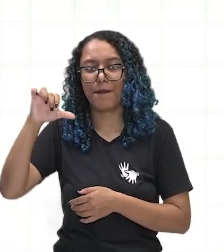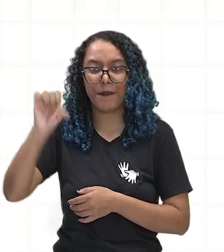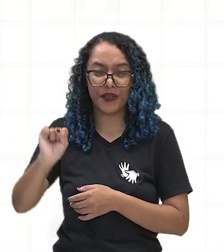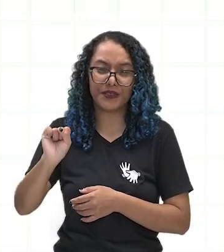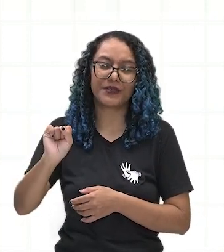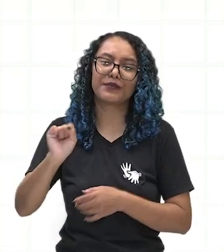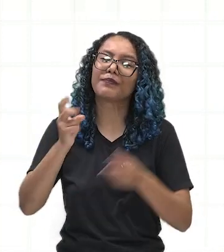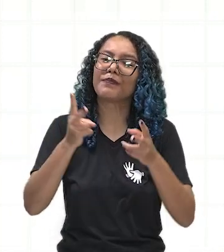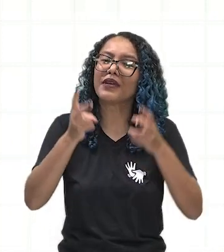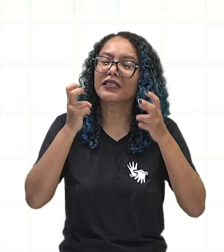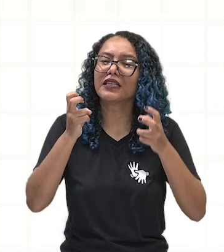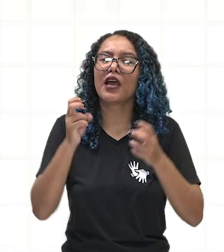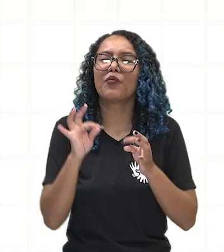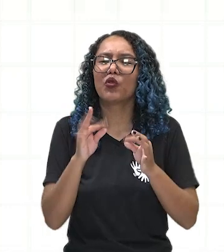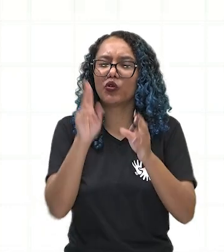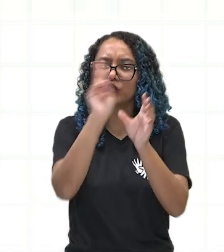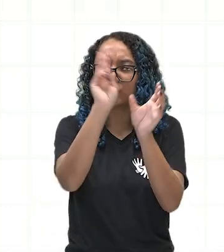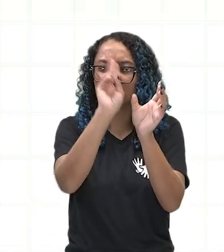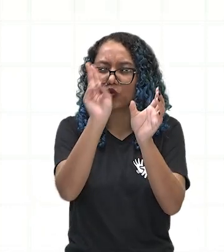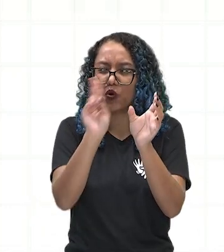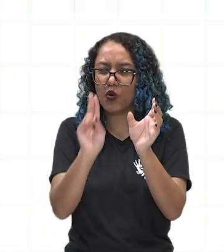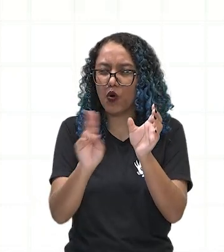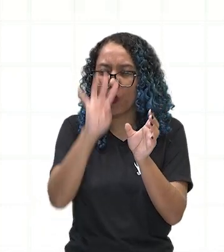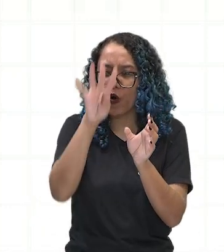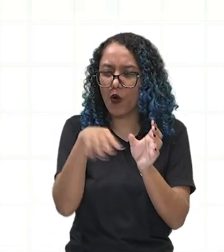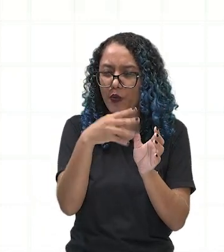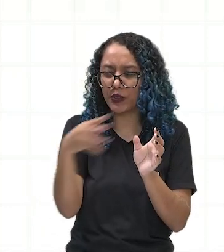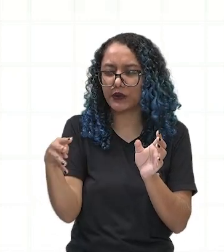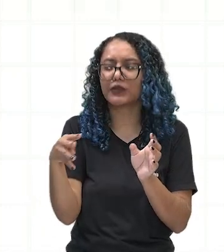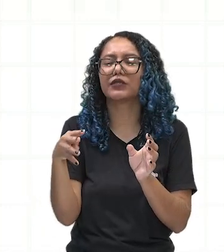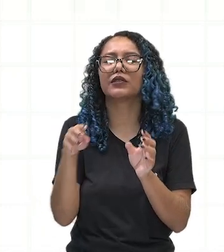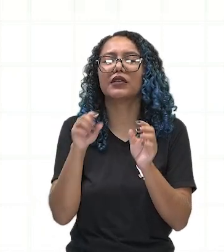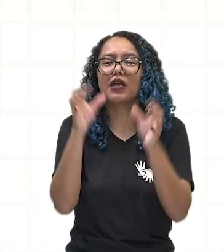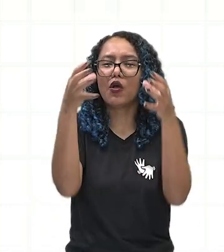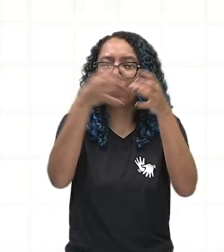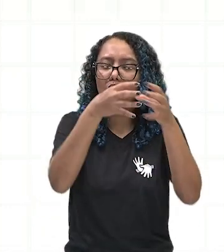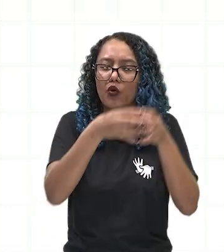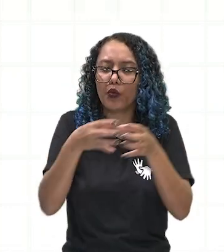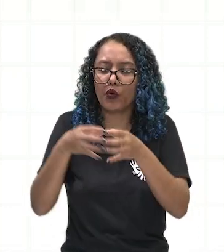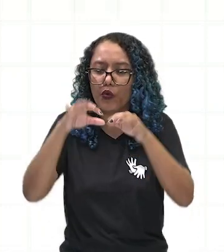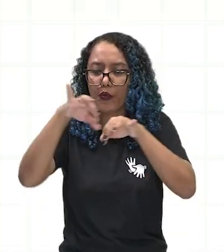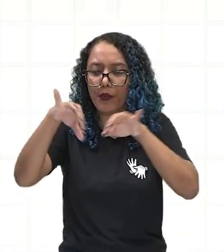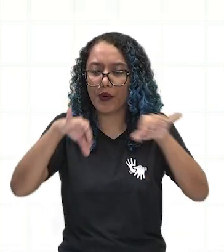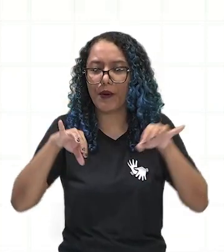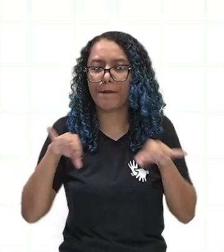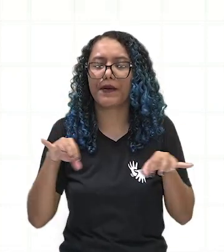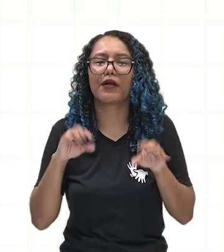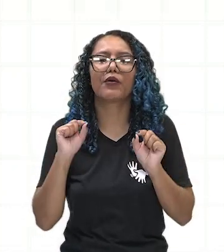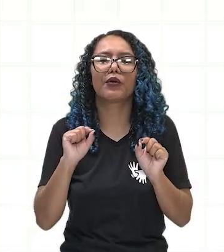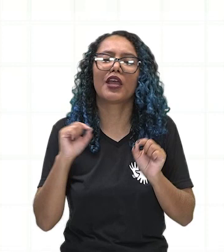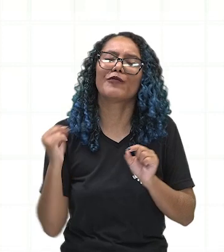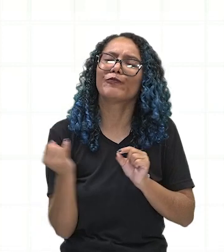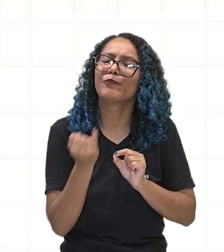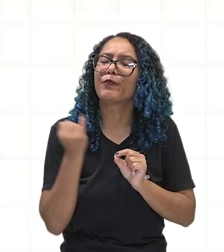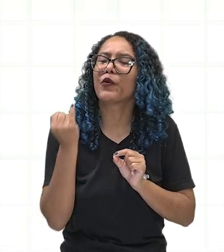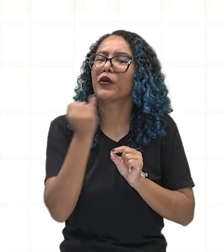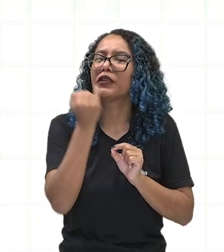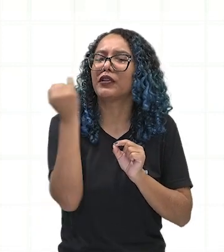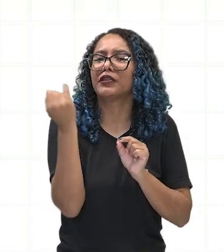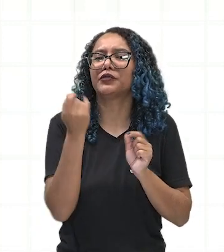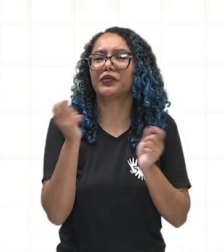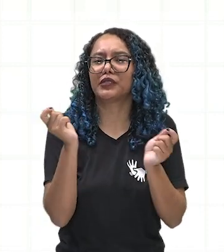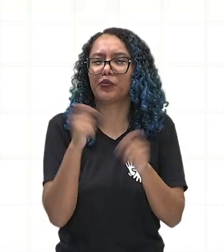aí que toda essa nomenclatura, toda essa classificação, ela é importante, né, para que a gente